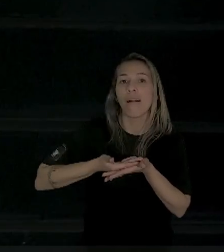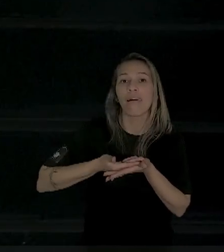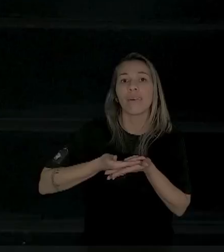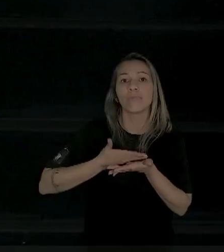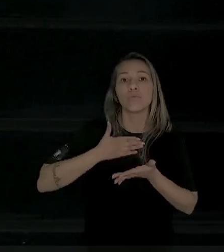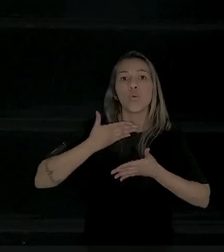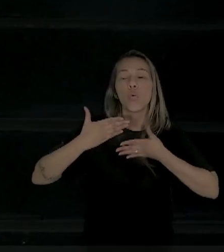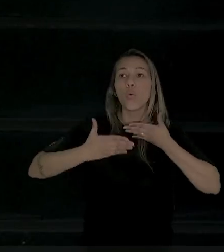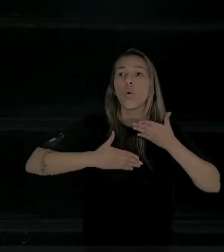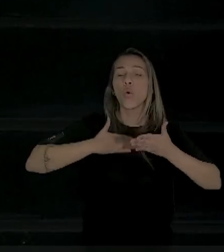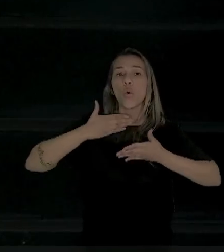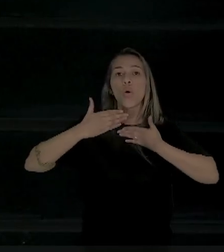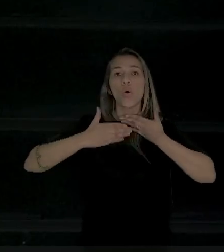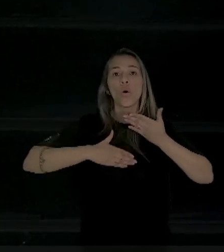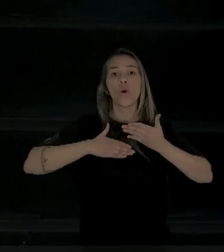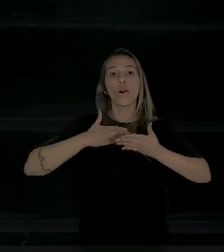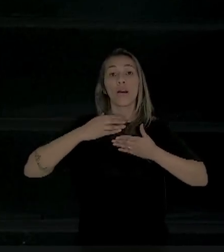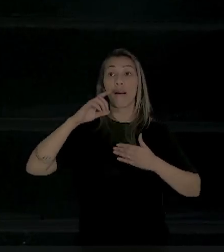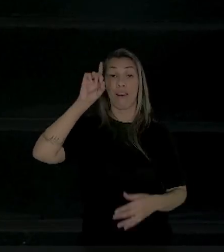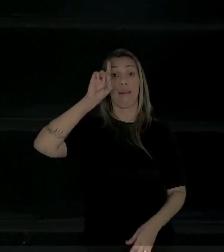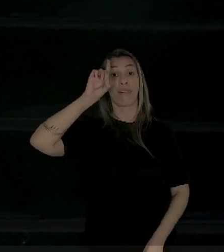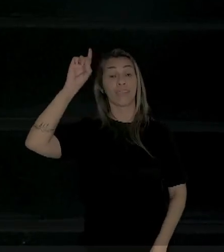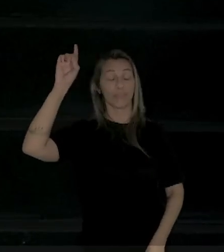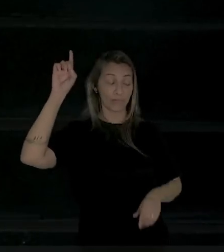E Deus diz: eu não estou nisso.